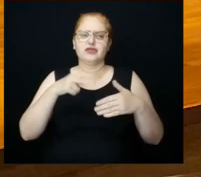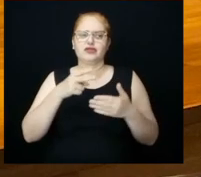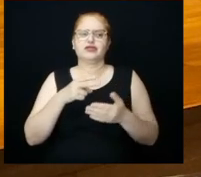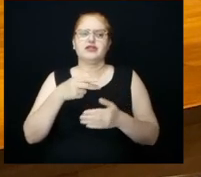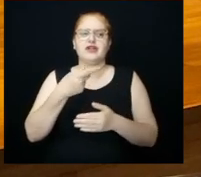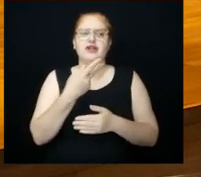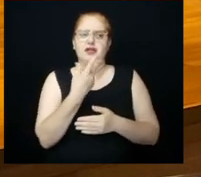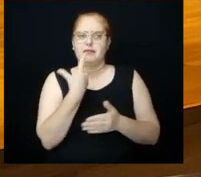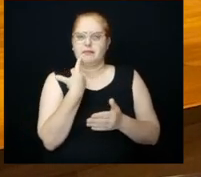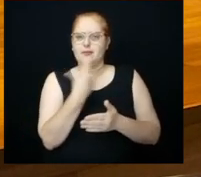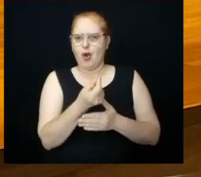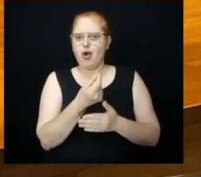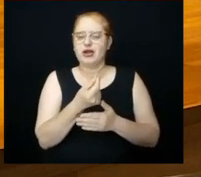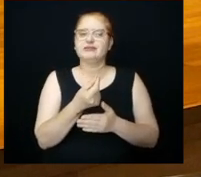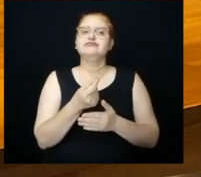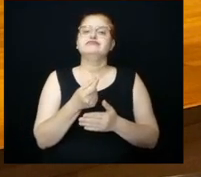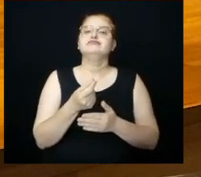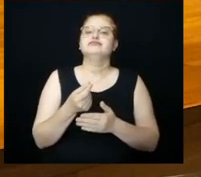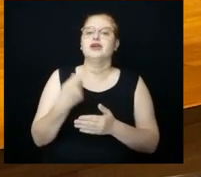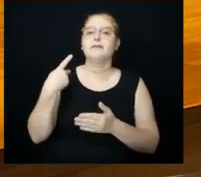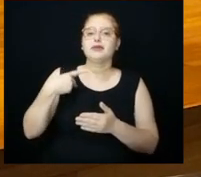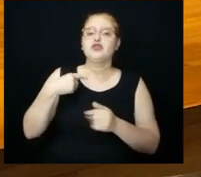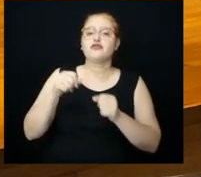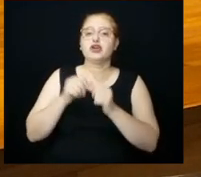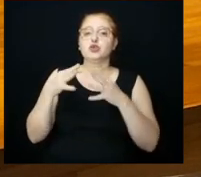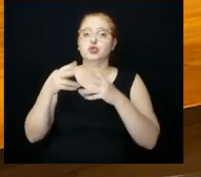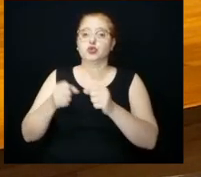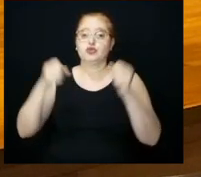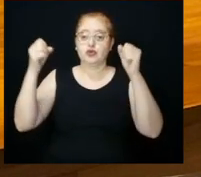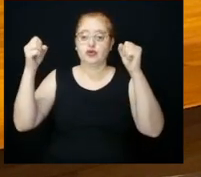faz tudo que o feiticeiro diz, né? E o